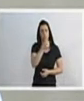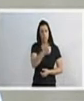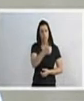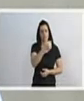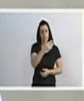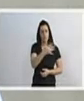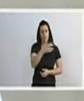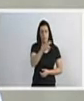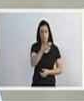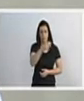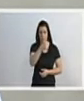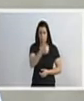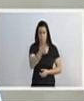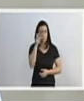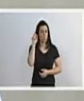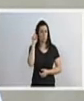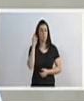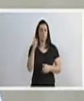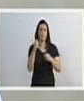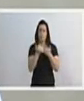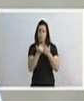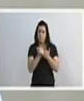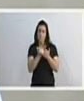1.451. Da mesa diretora,